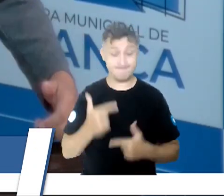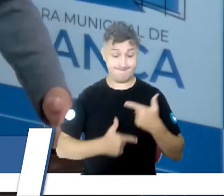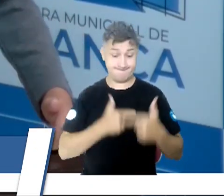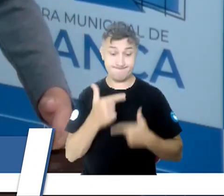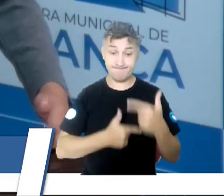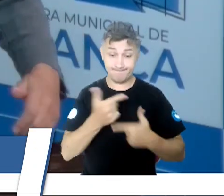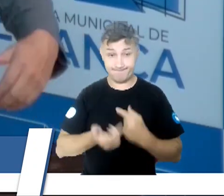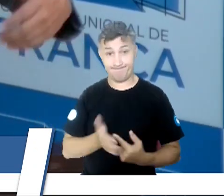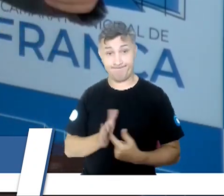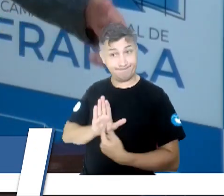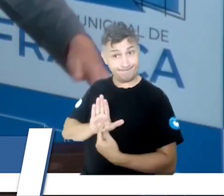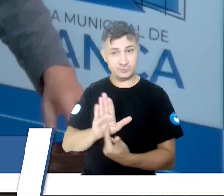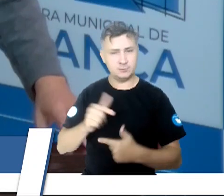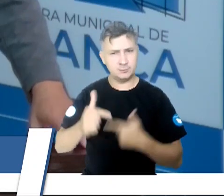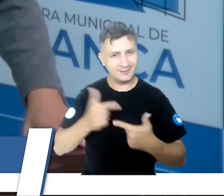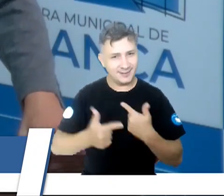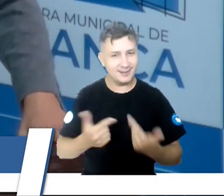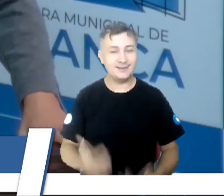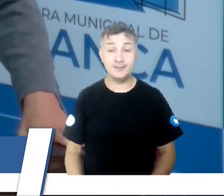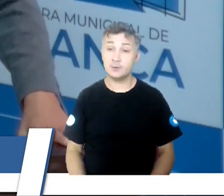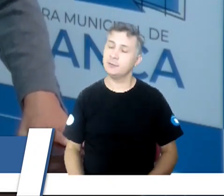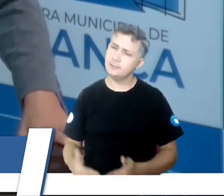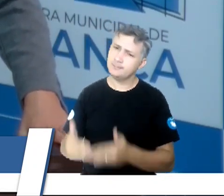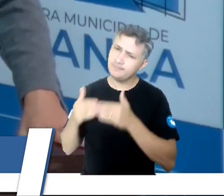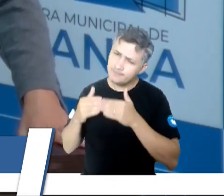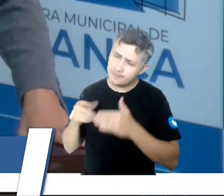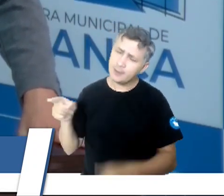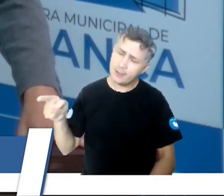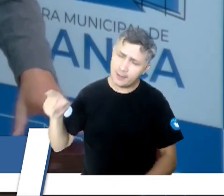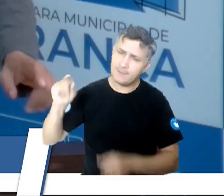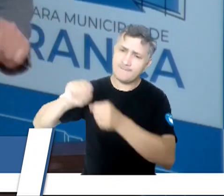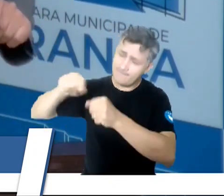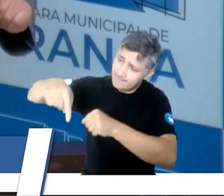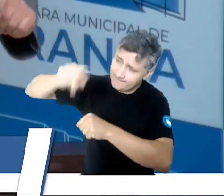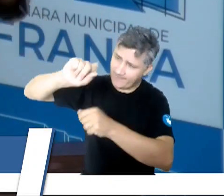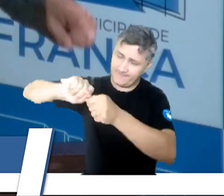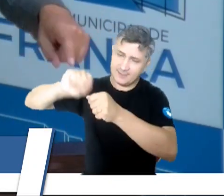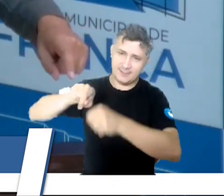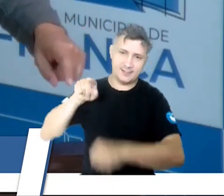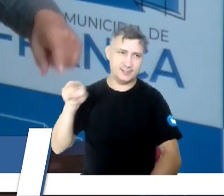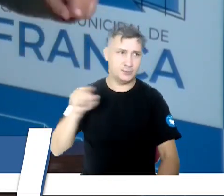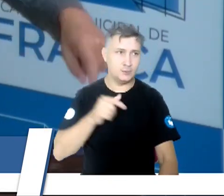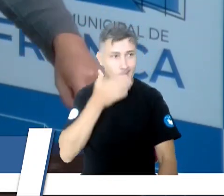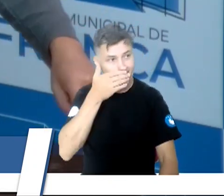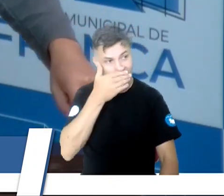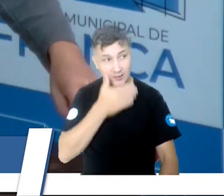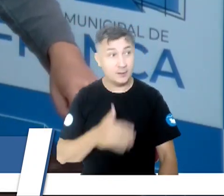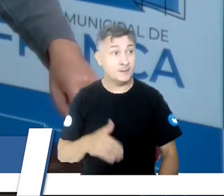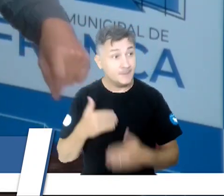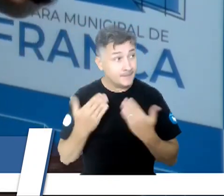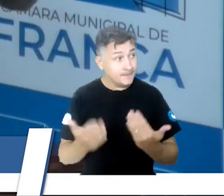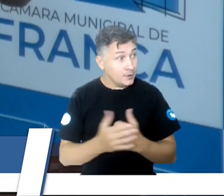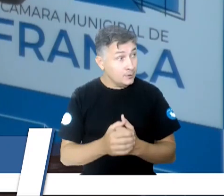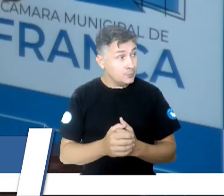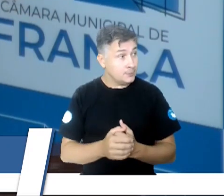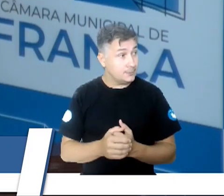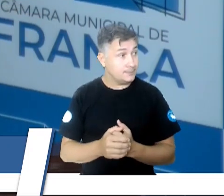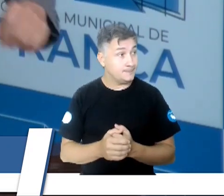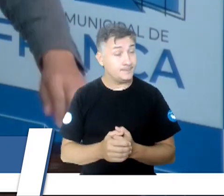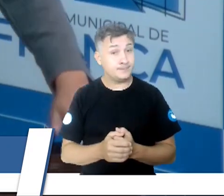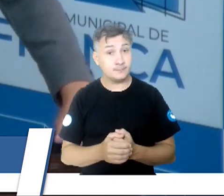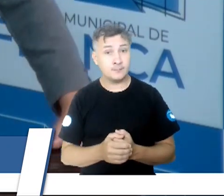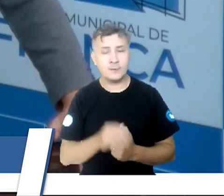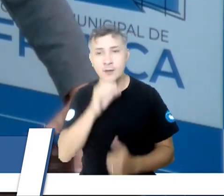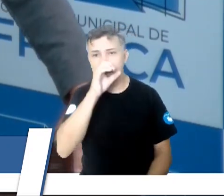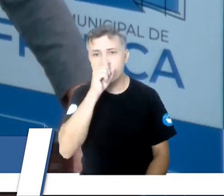eu gostaria que eles fizessem isso. Mas também, no sábado, está vindo